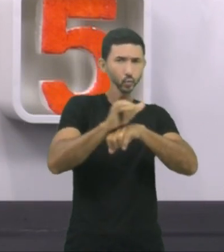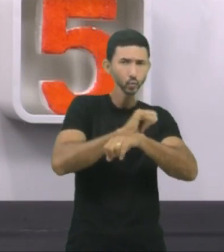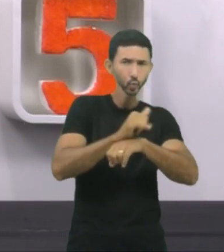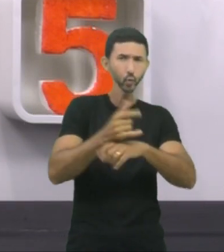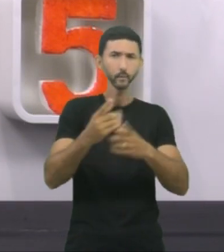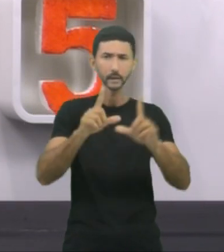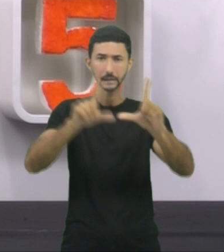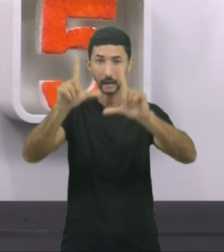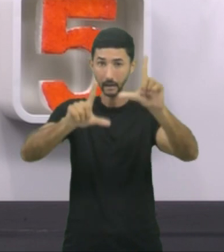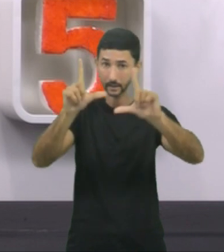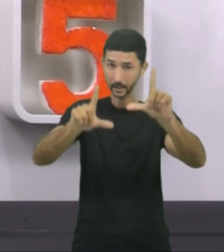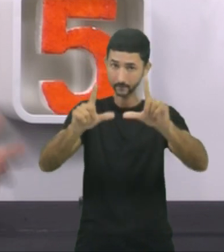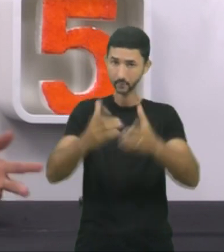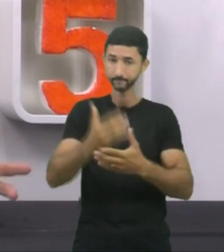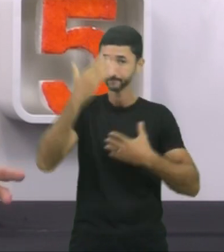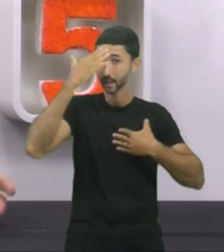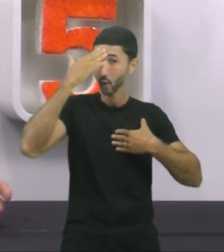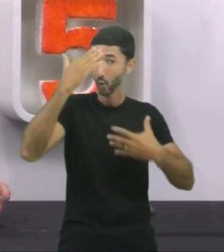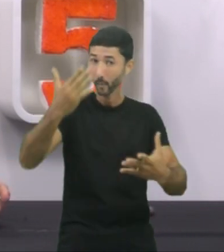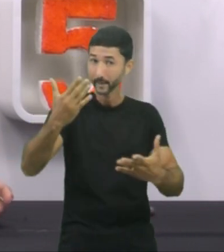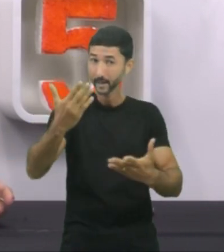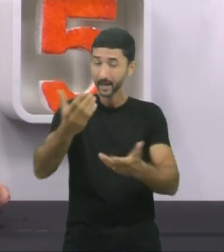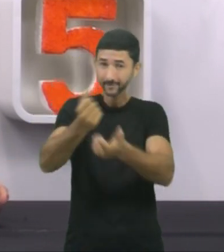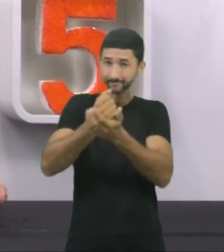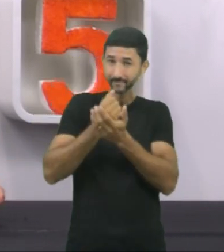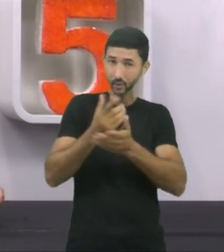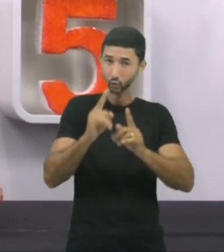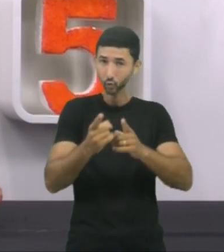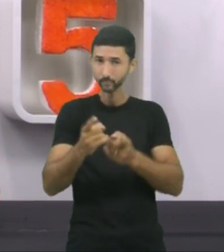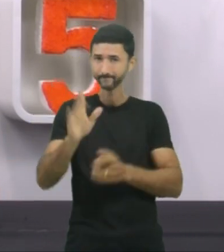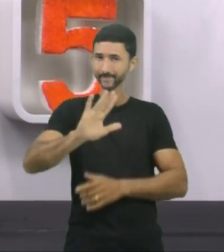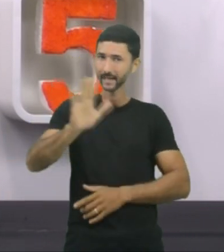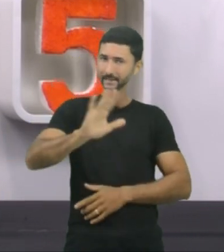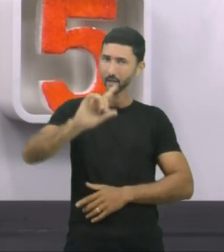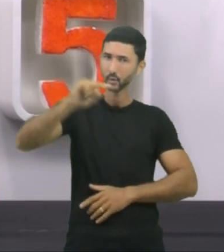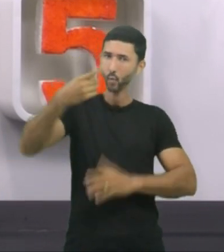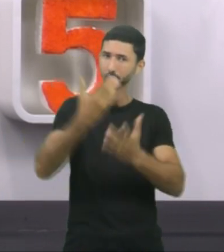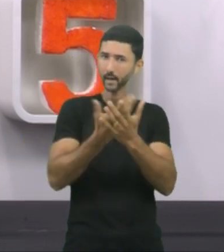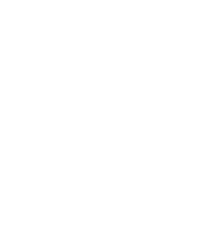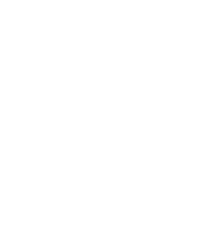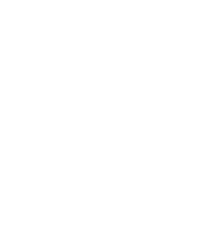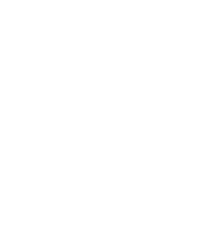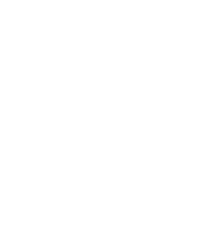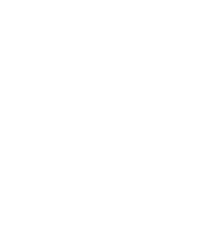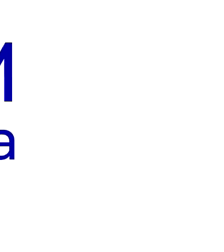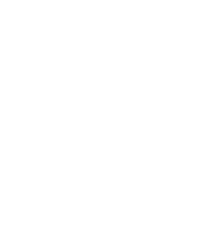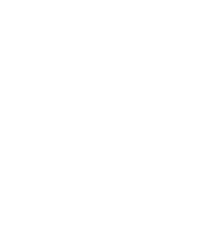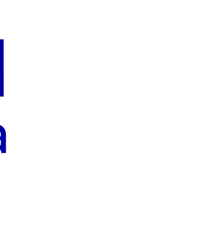YouTube e na televisão. Obrigada pela tua companhia e até a próxima aula.